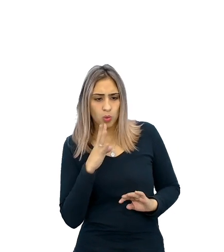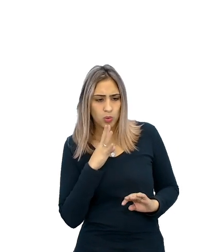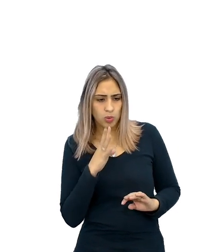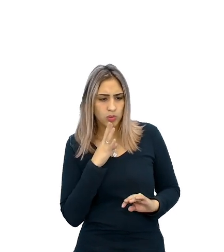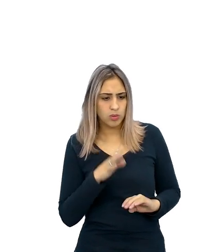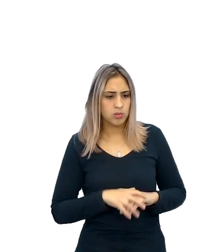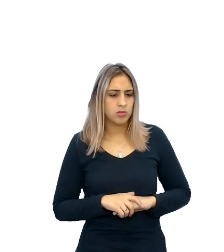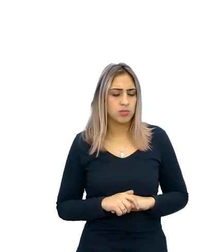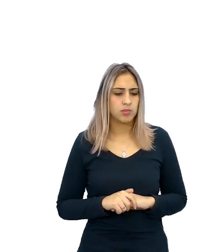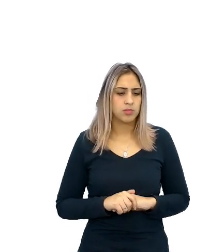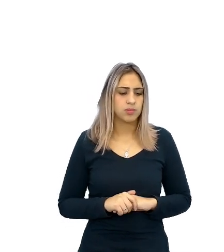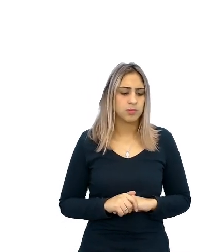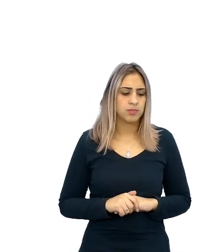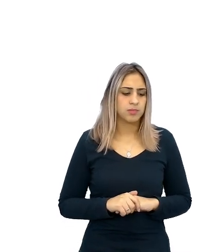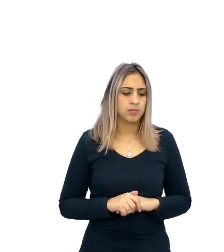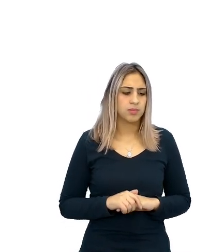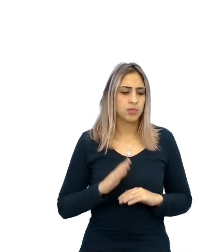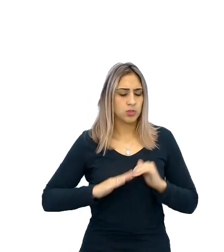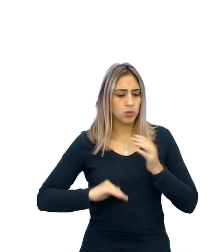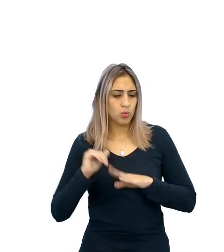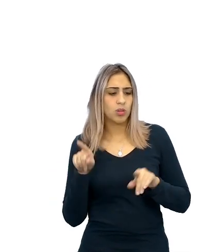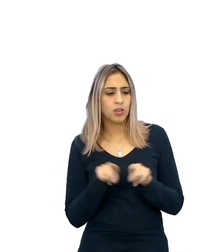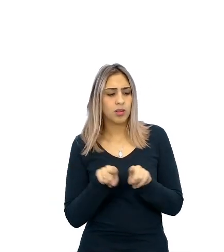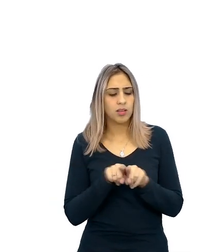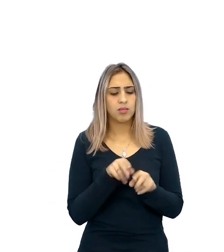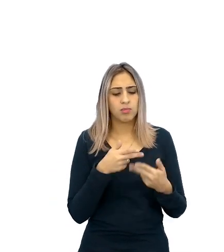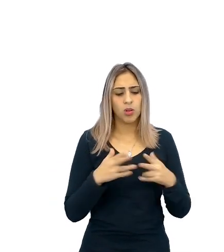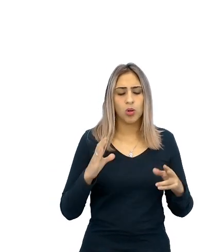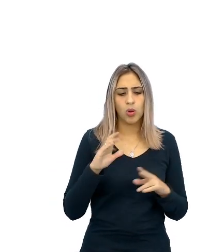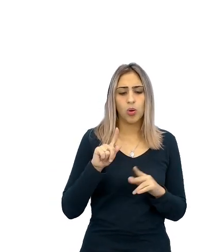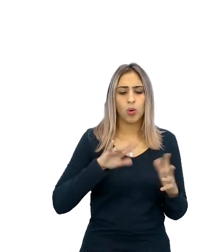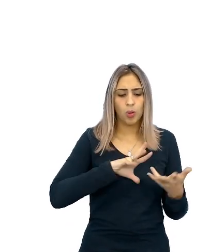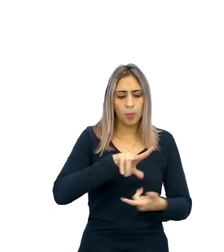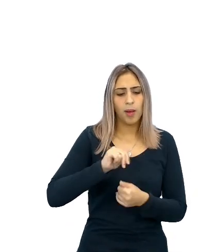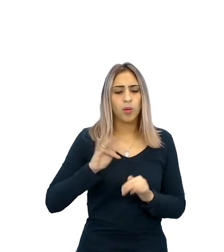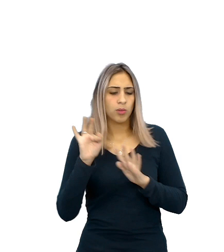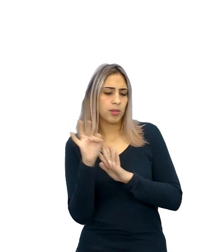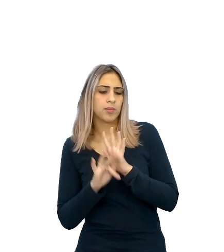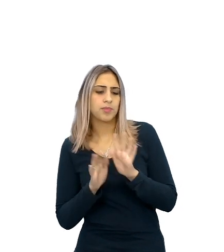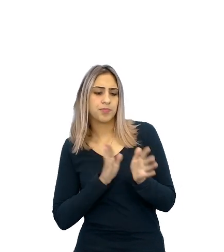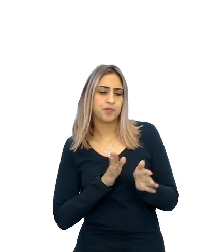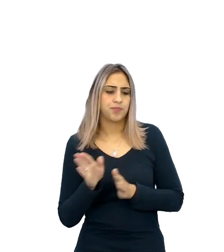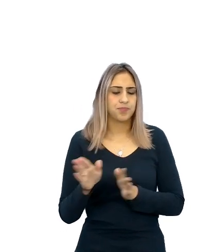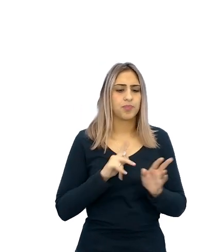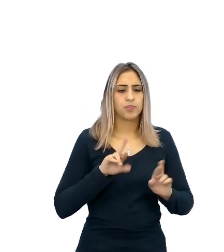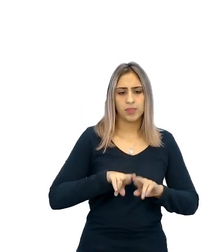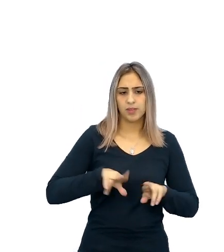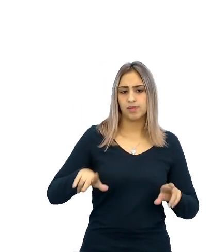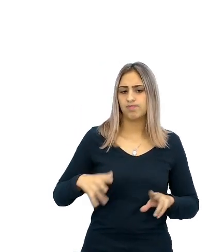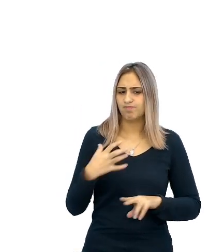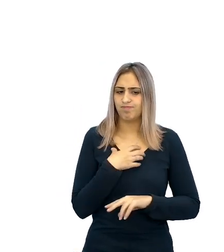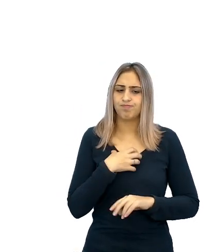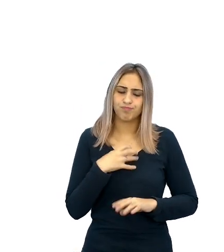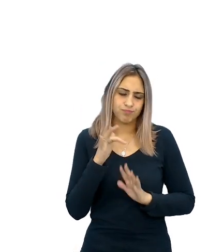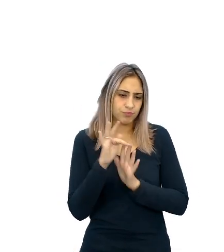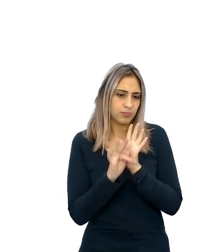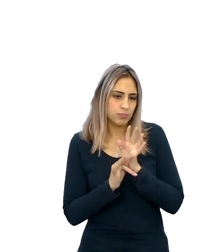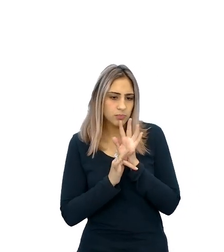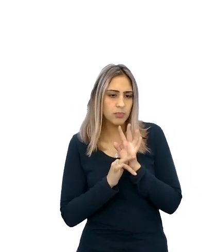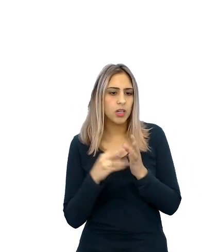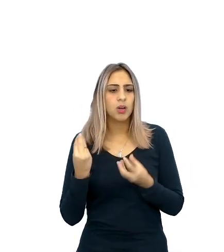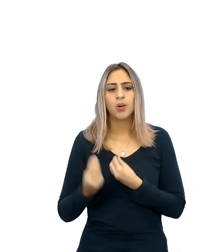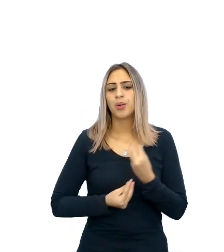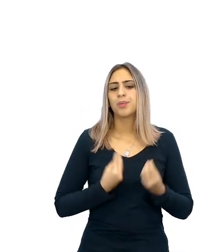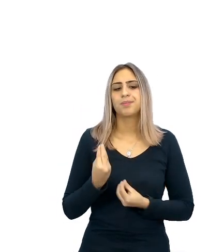a macroestrutura ou unidades globais do texto, distinguindo vários tipos de textos, bem